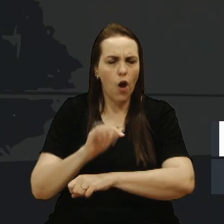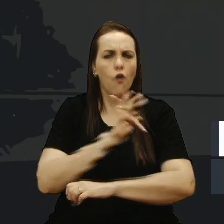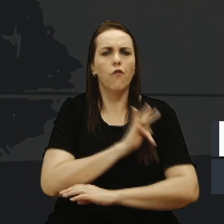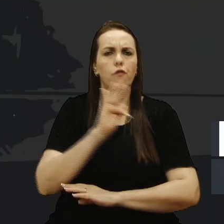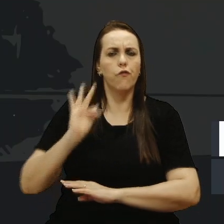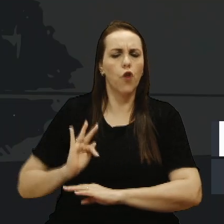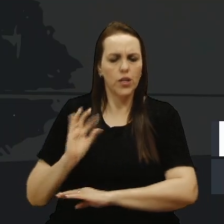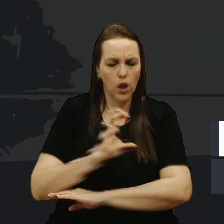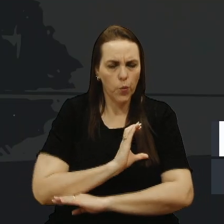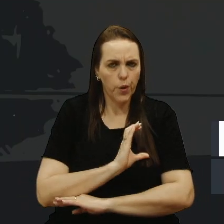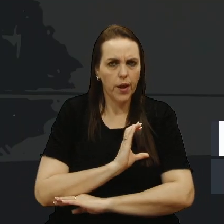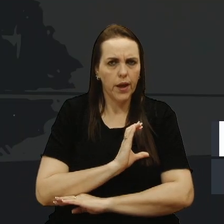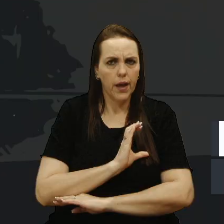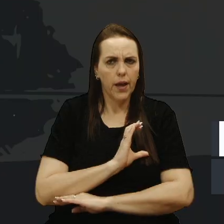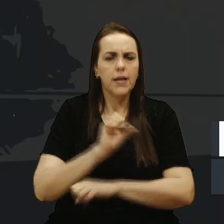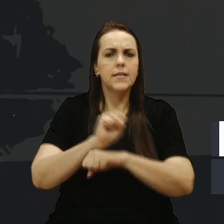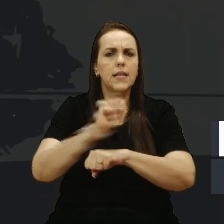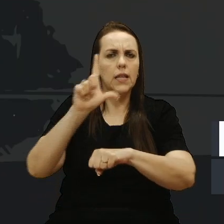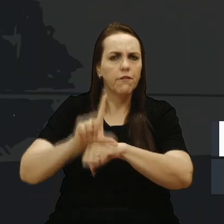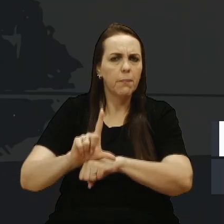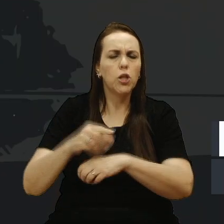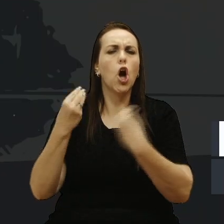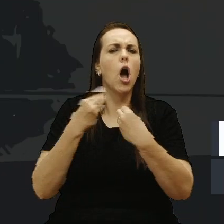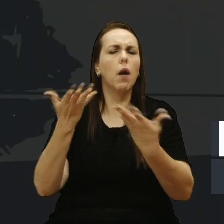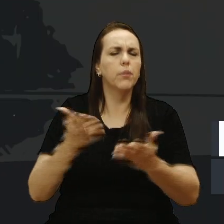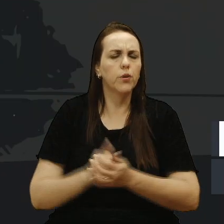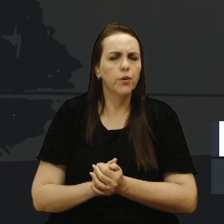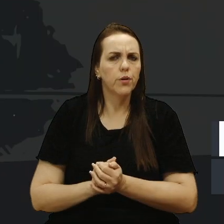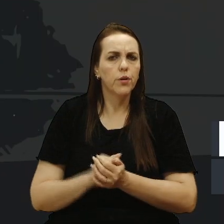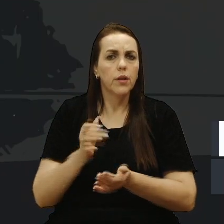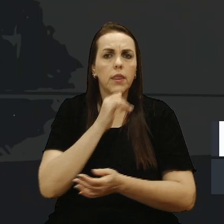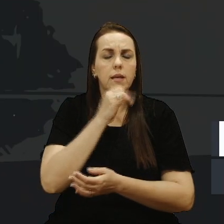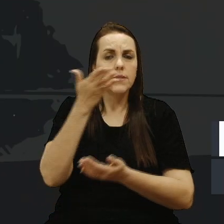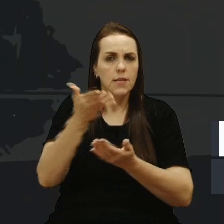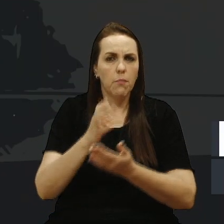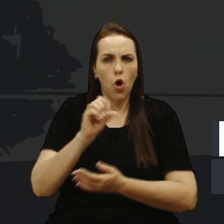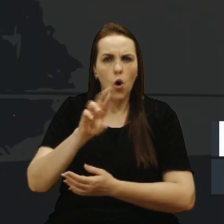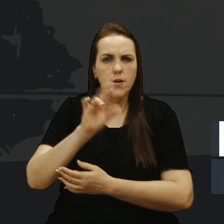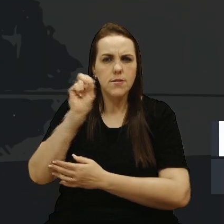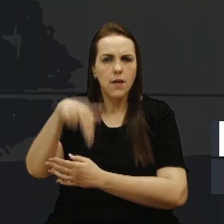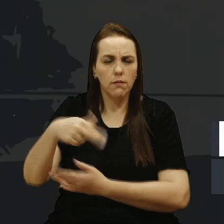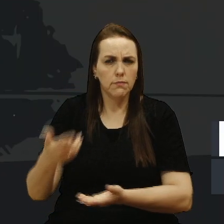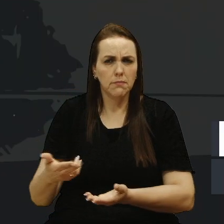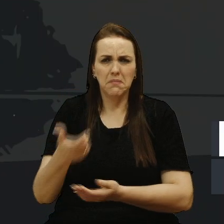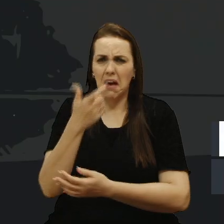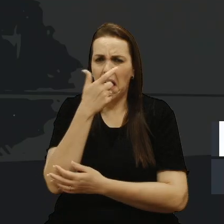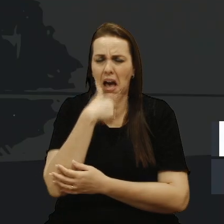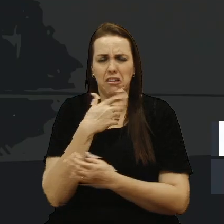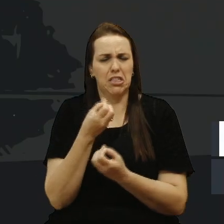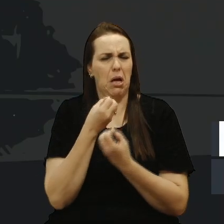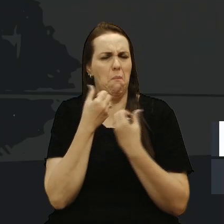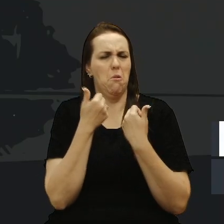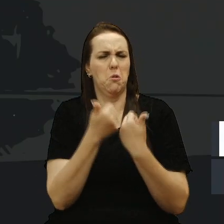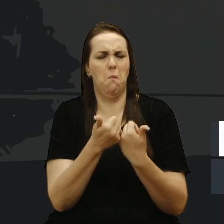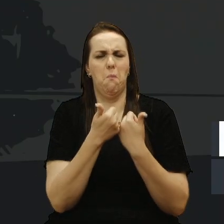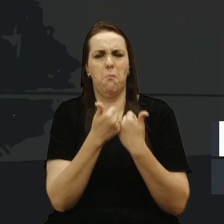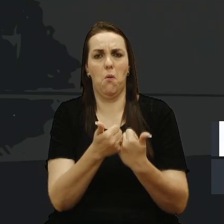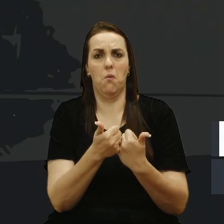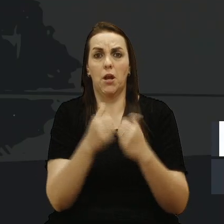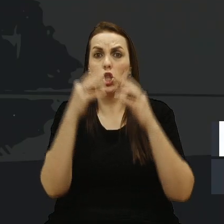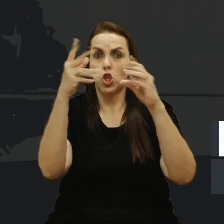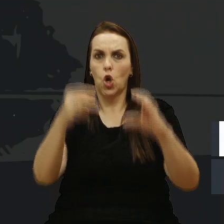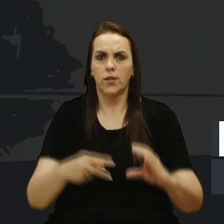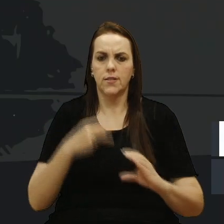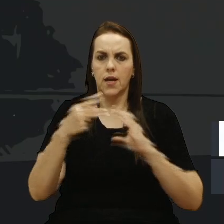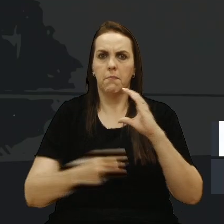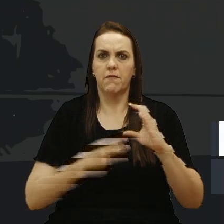Cunha, em Livramento. Como é que está o exemplo da Corsã? Deve estar muito bom para todas as câmaras de